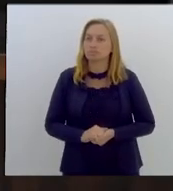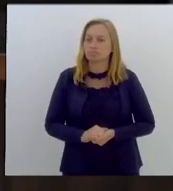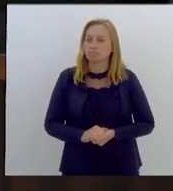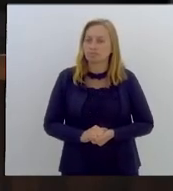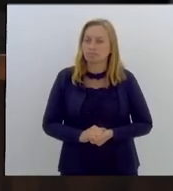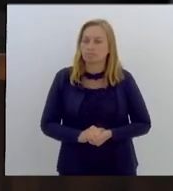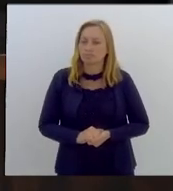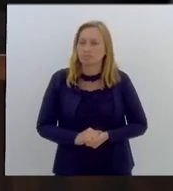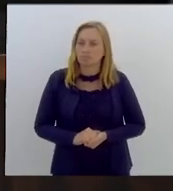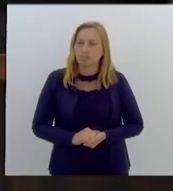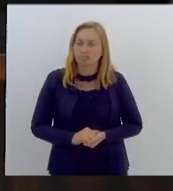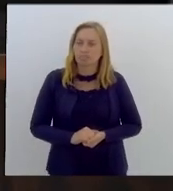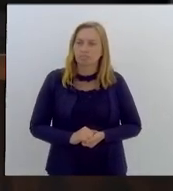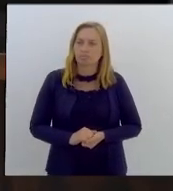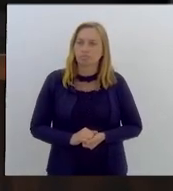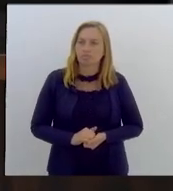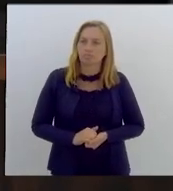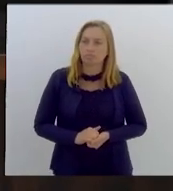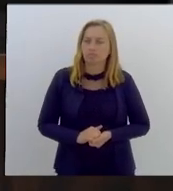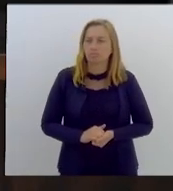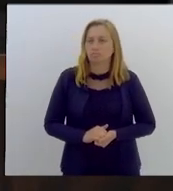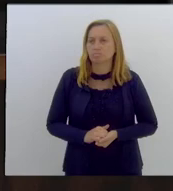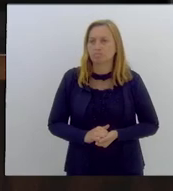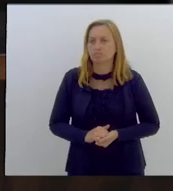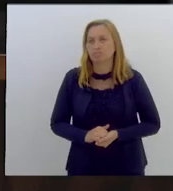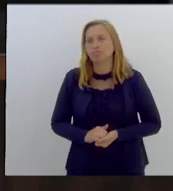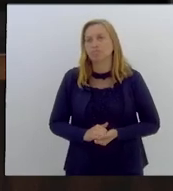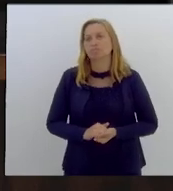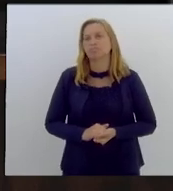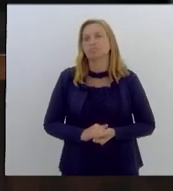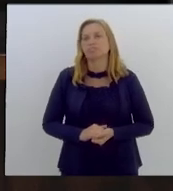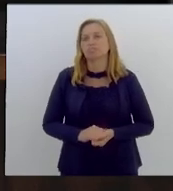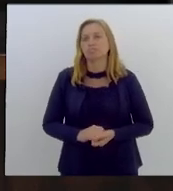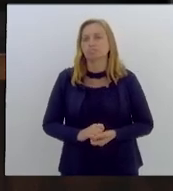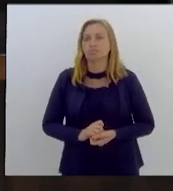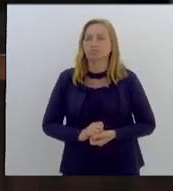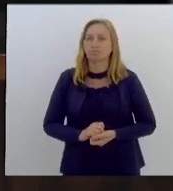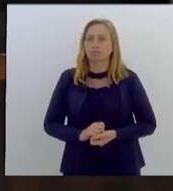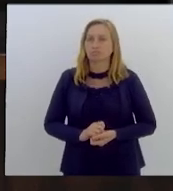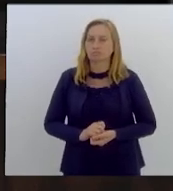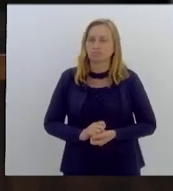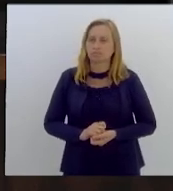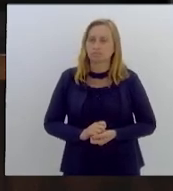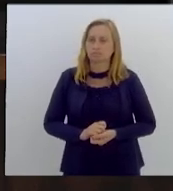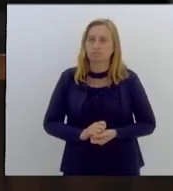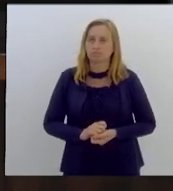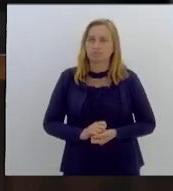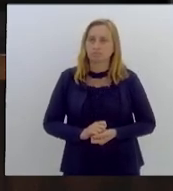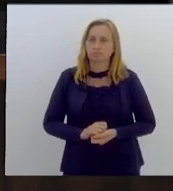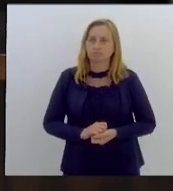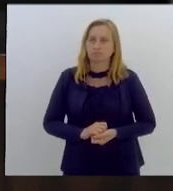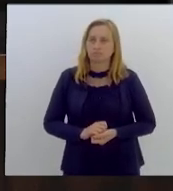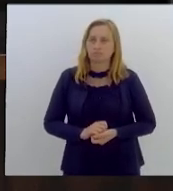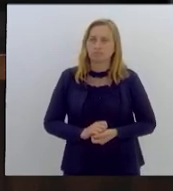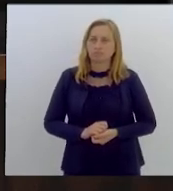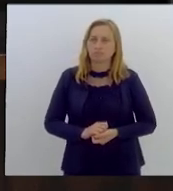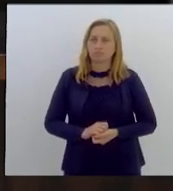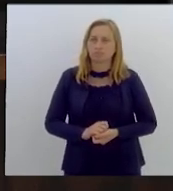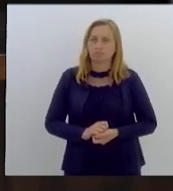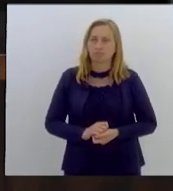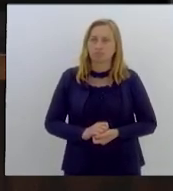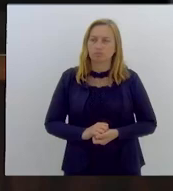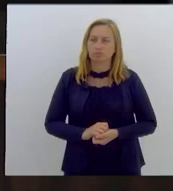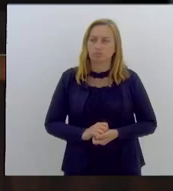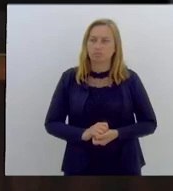salvo engano. 6, 7. Não, são mais. É um do PPA. 6.